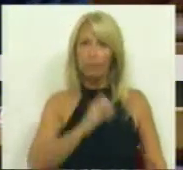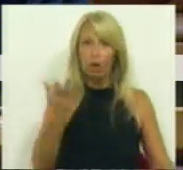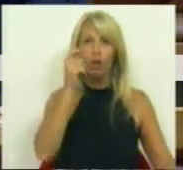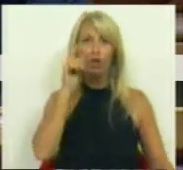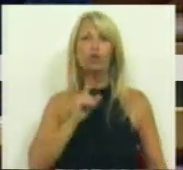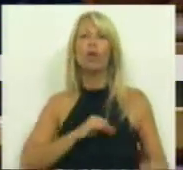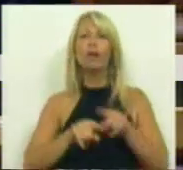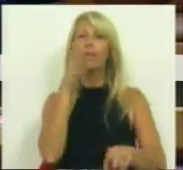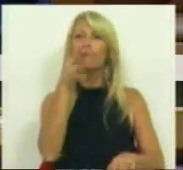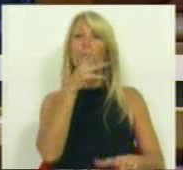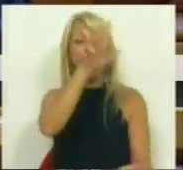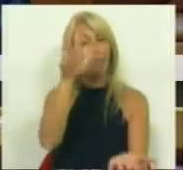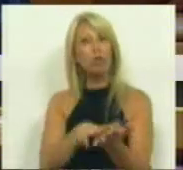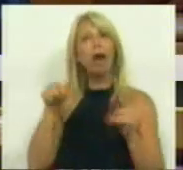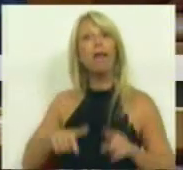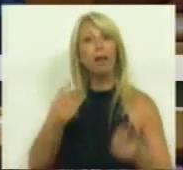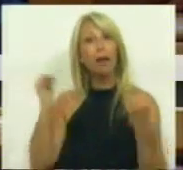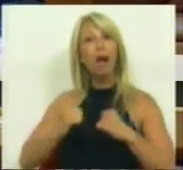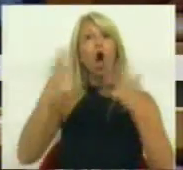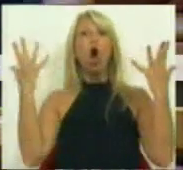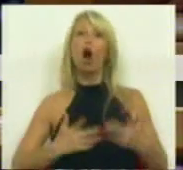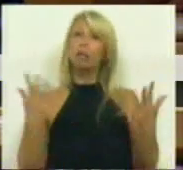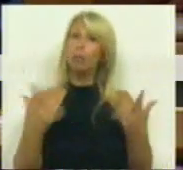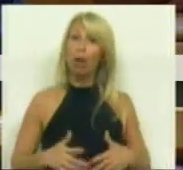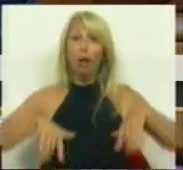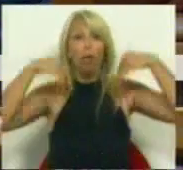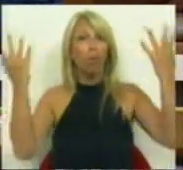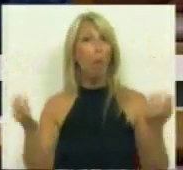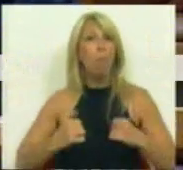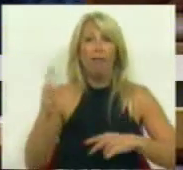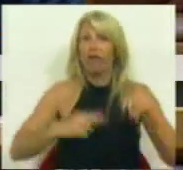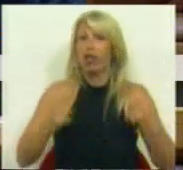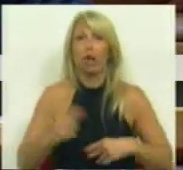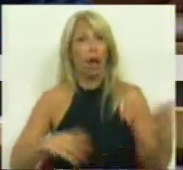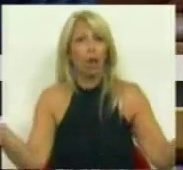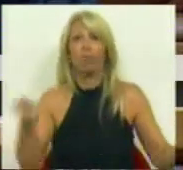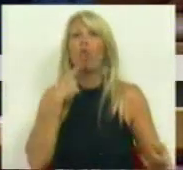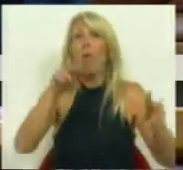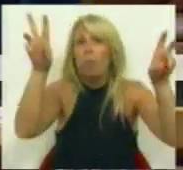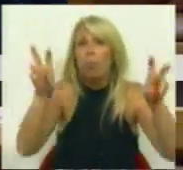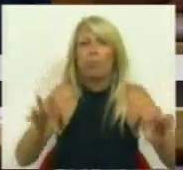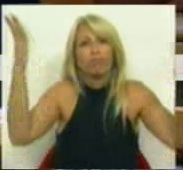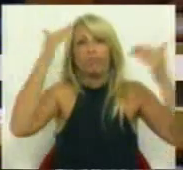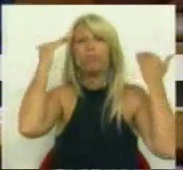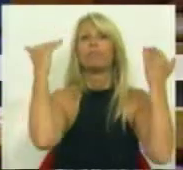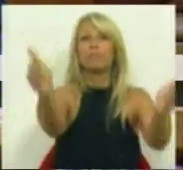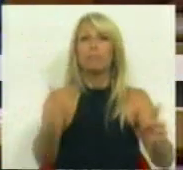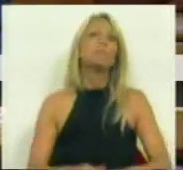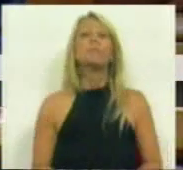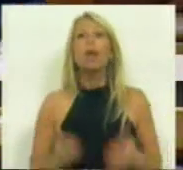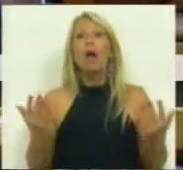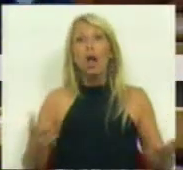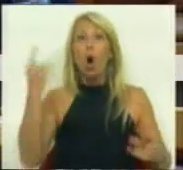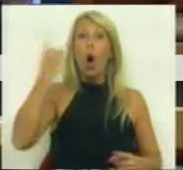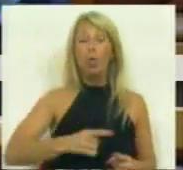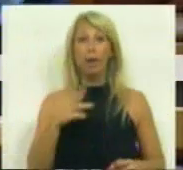deputados, aprovou-se aqui um tratado orçamental ou um pacto fiscal, ou como lhe queiram chamar, que obrigará